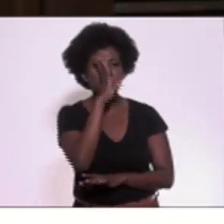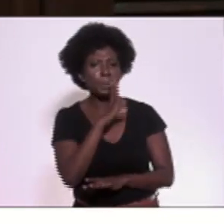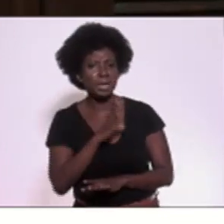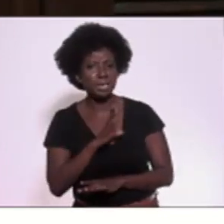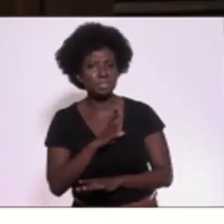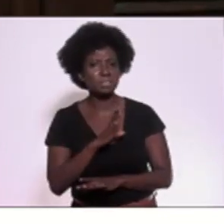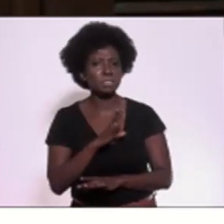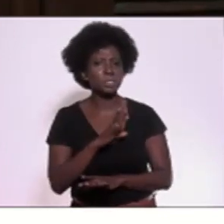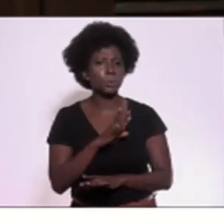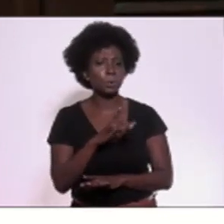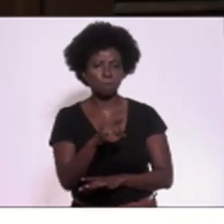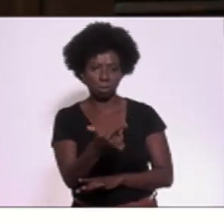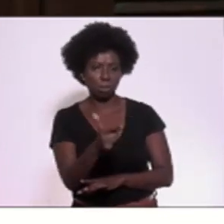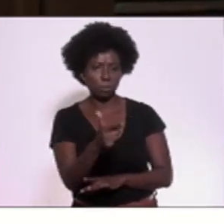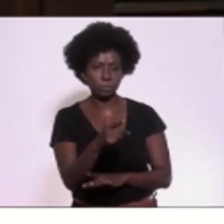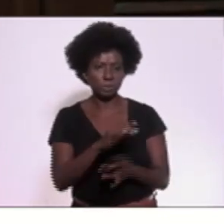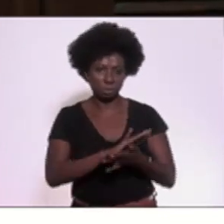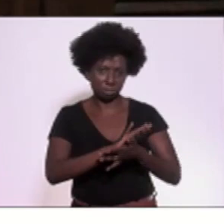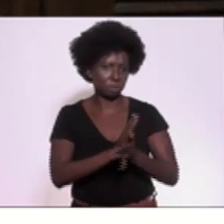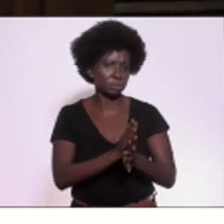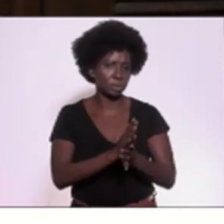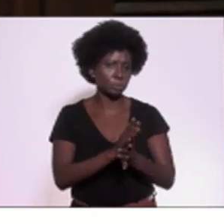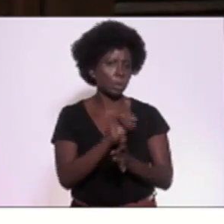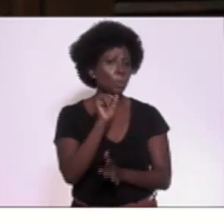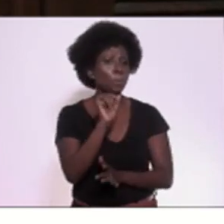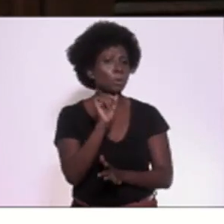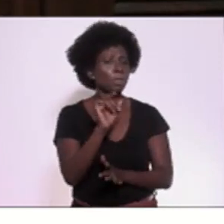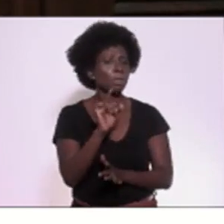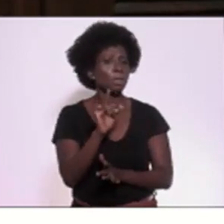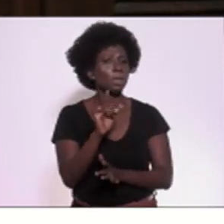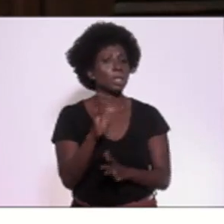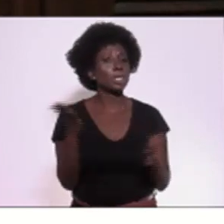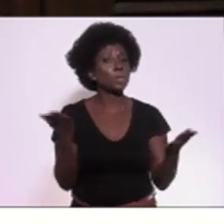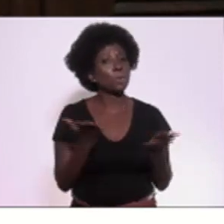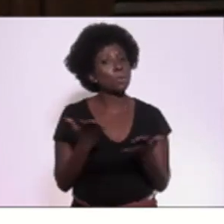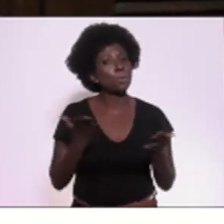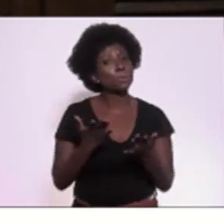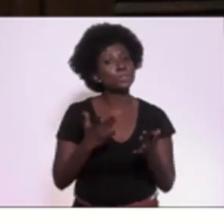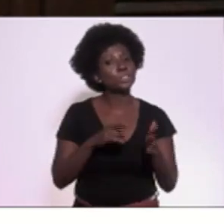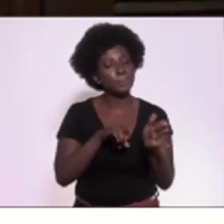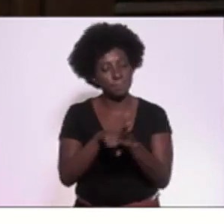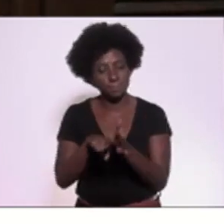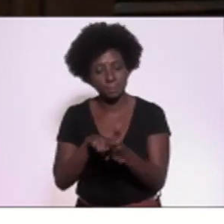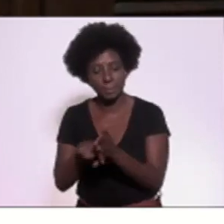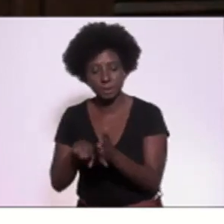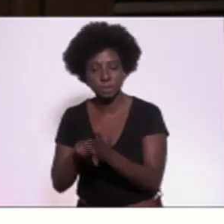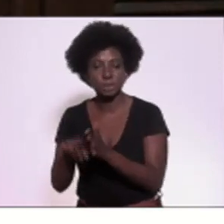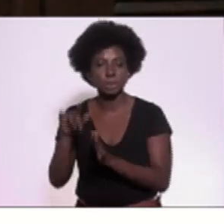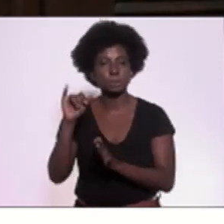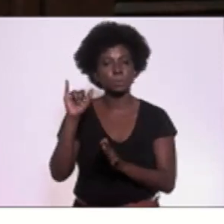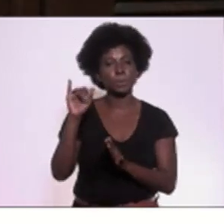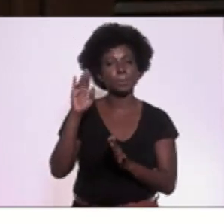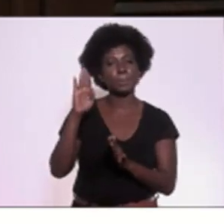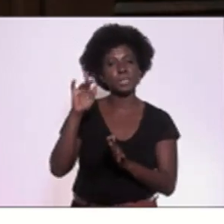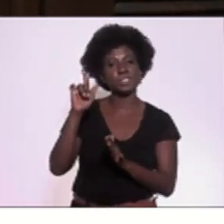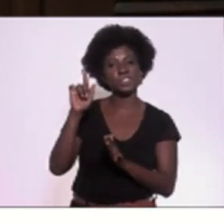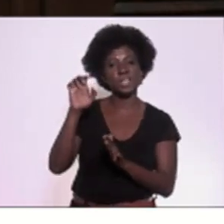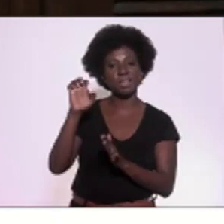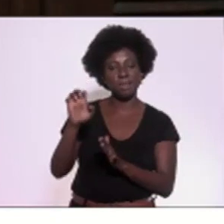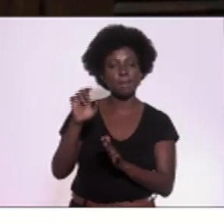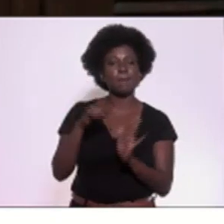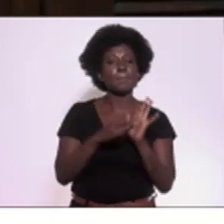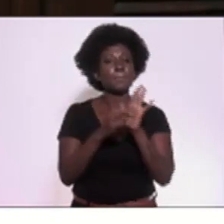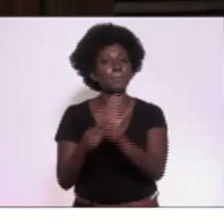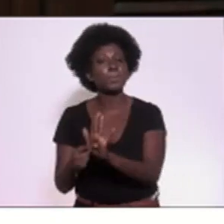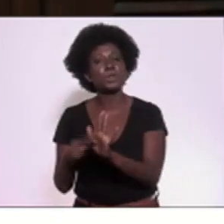é democraticamente racial. Não é. Prova disso é que, por exemplo, a pesquisa do IBGE, apesar de nos dar essa excelente notícia de que